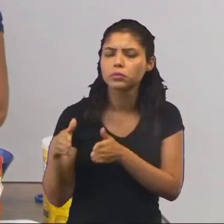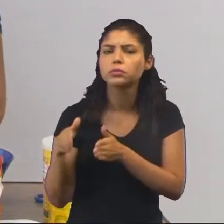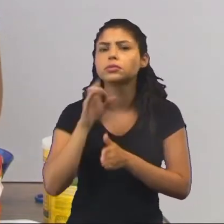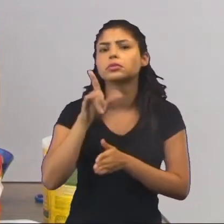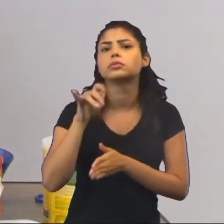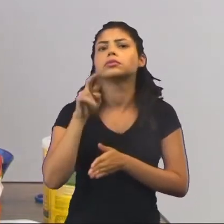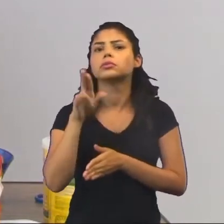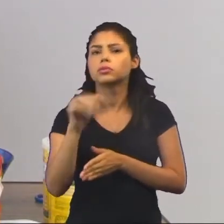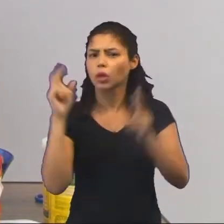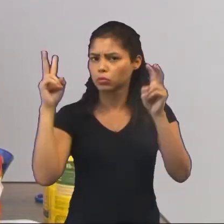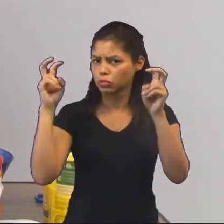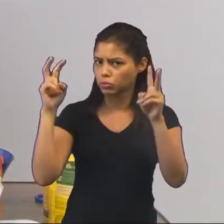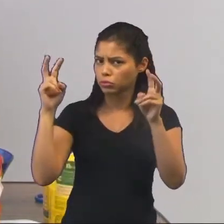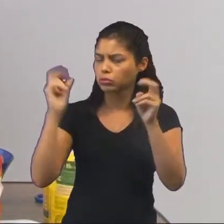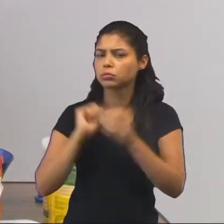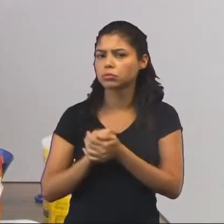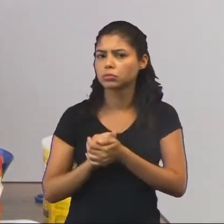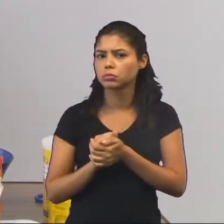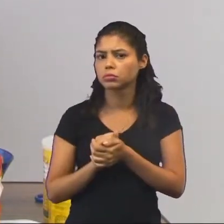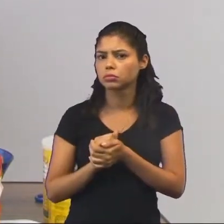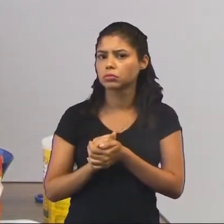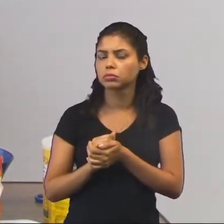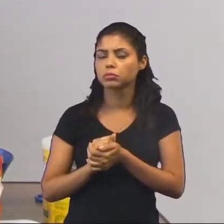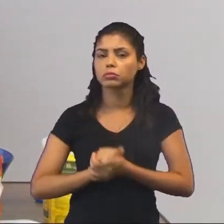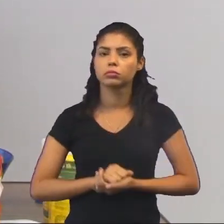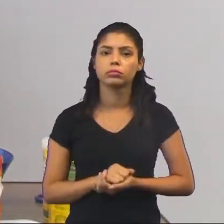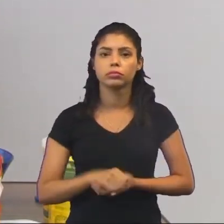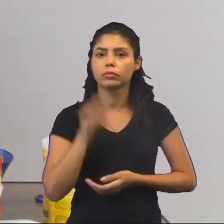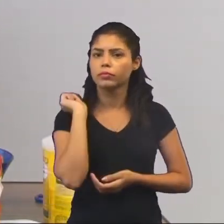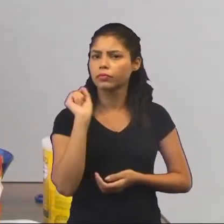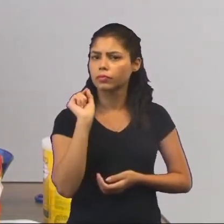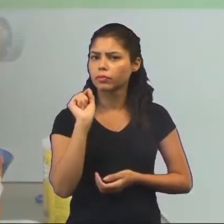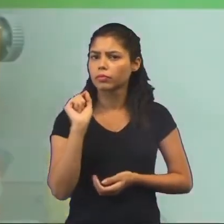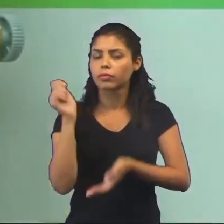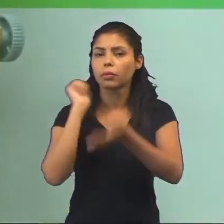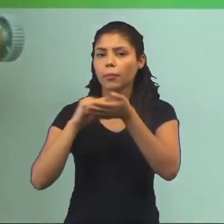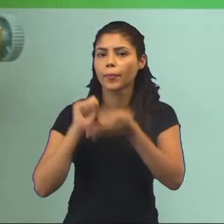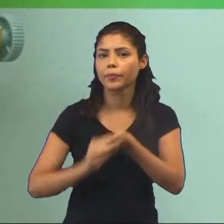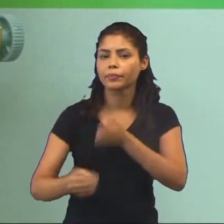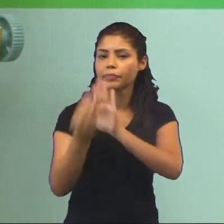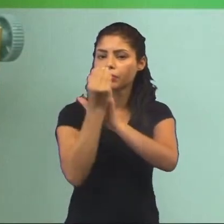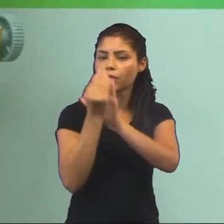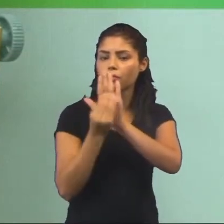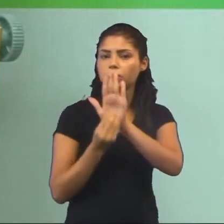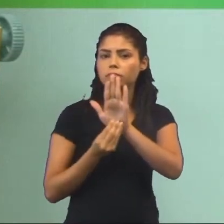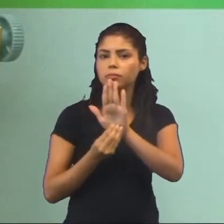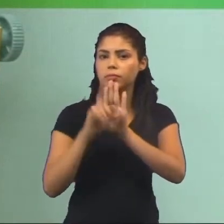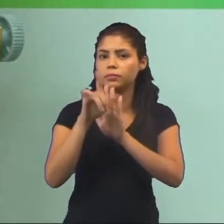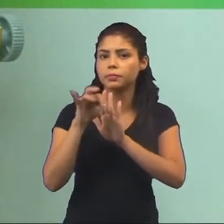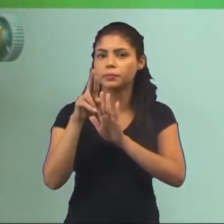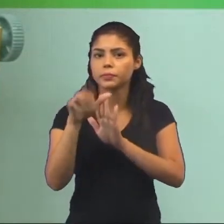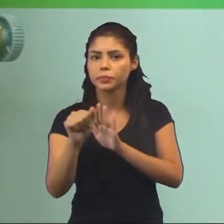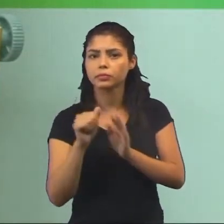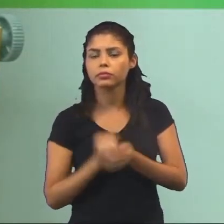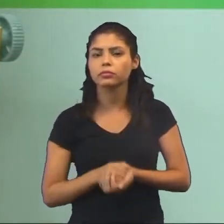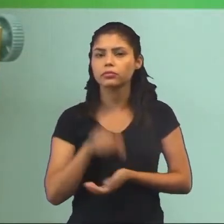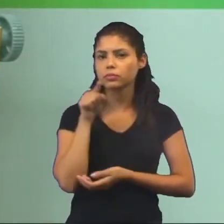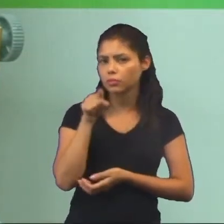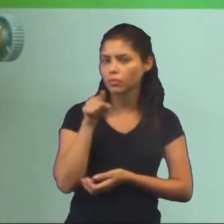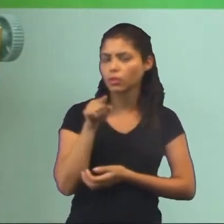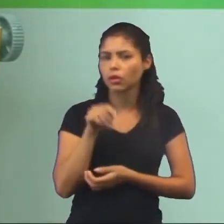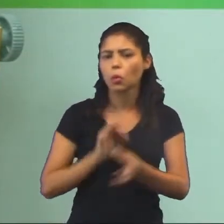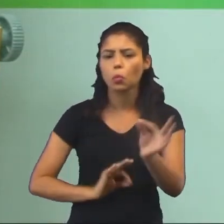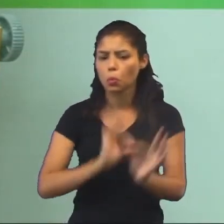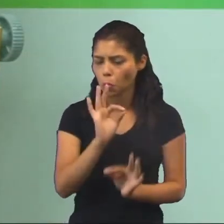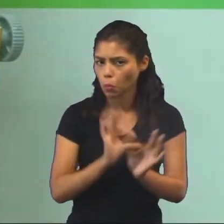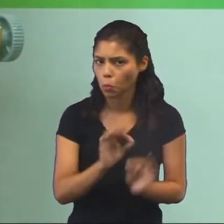Será que é o título que está escrito em lista? Será que são os ingredientes que estão escritos em uma lista? Será que é o